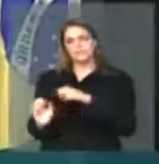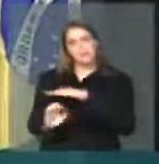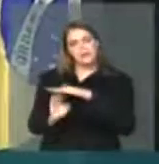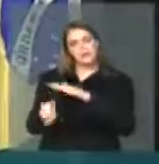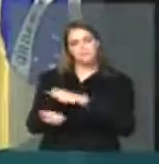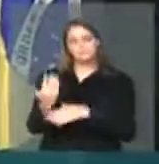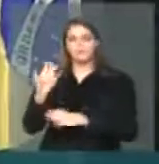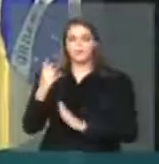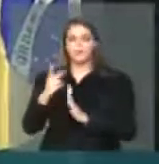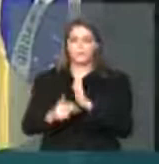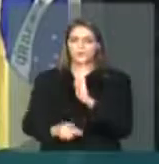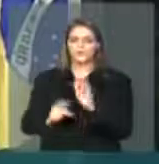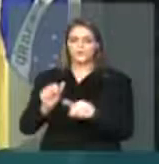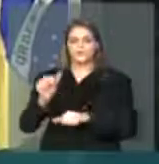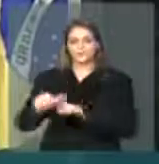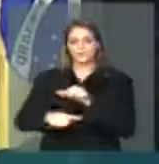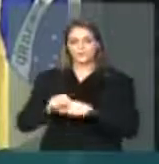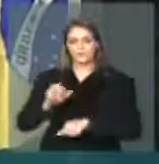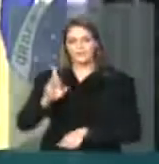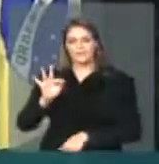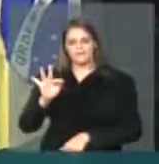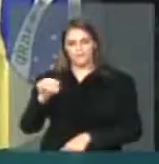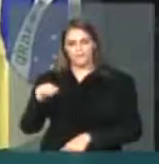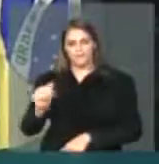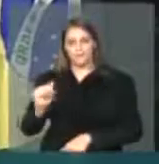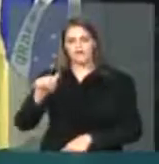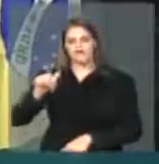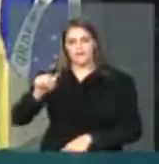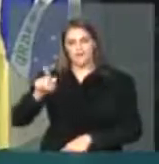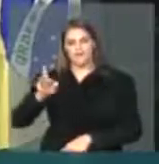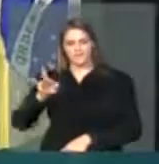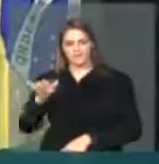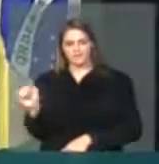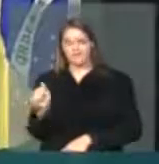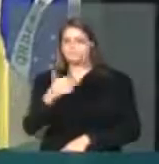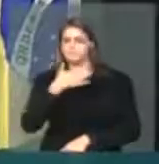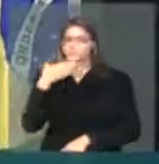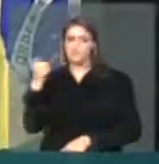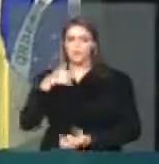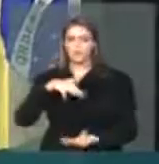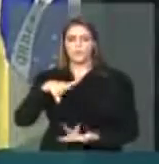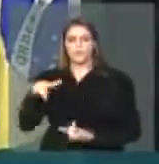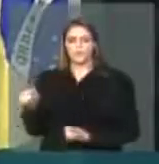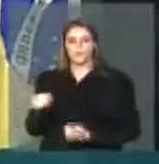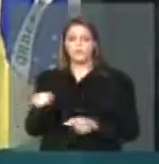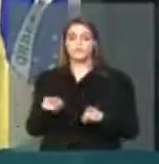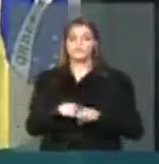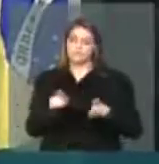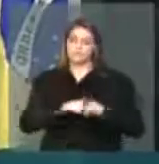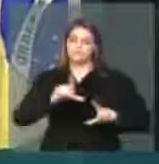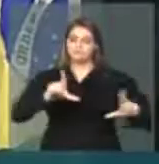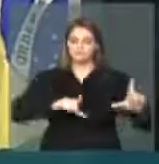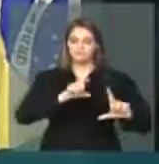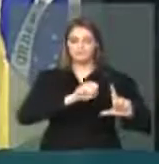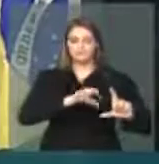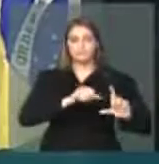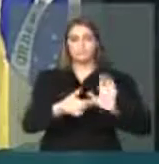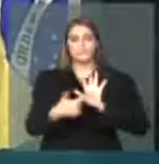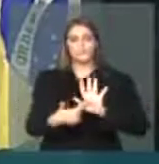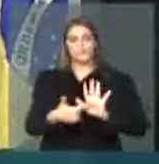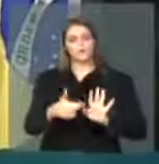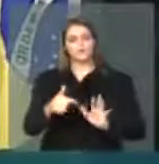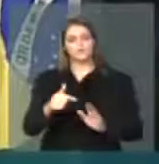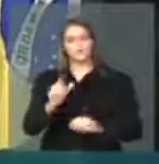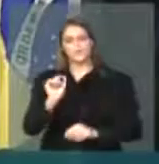bem-sucedidos projetos de reforma agrária do mundo. Quero destacar aqui o Globo Rural, que tem feito esse papel de